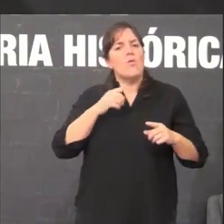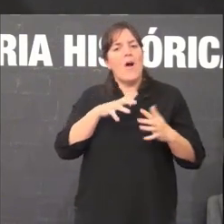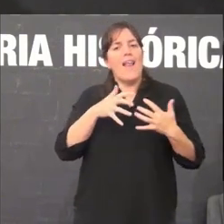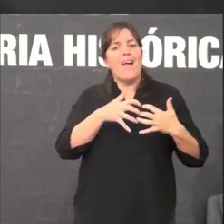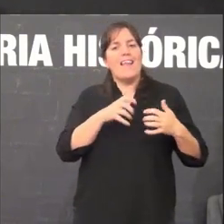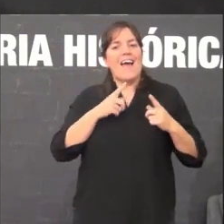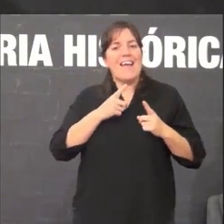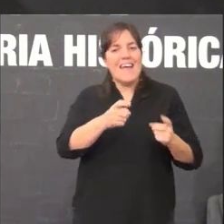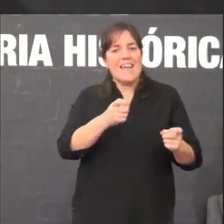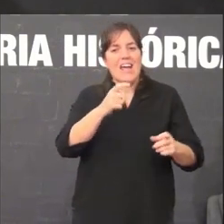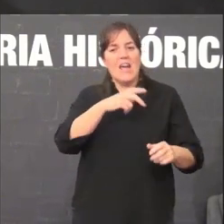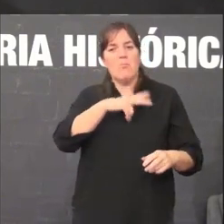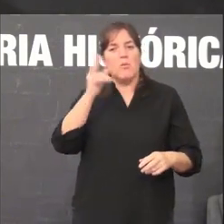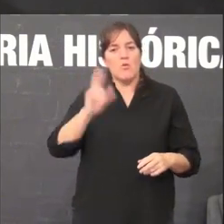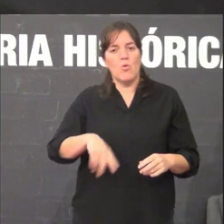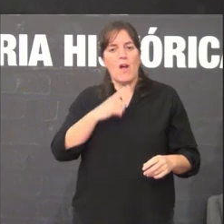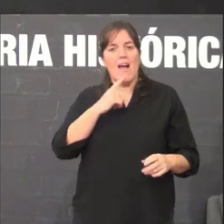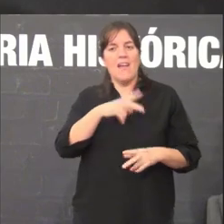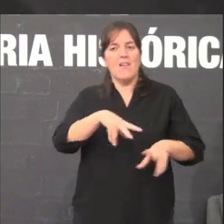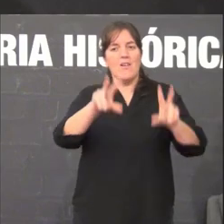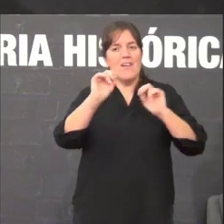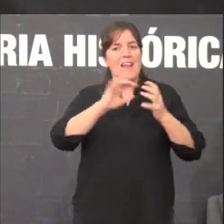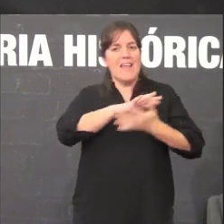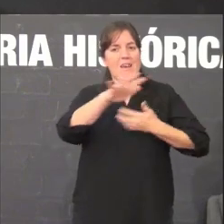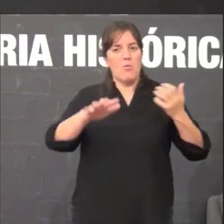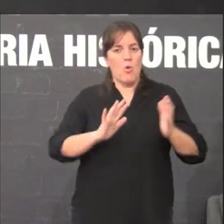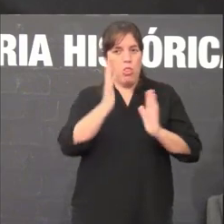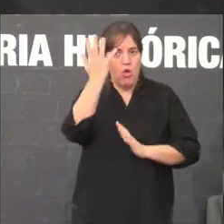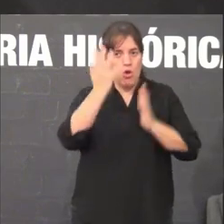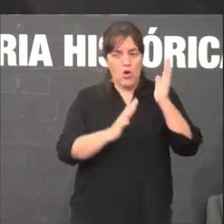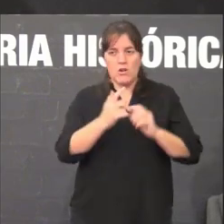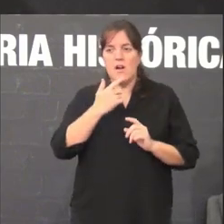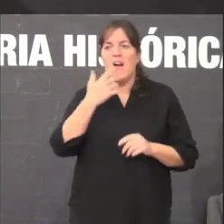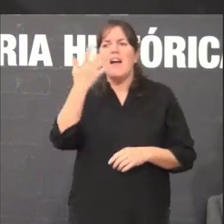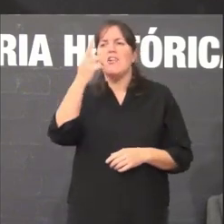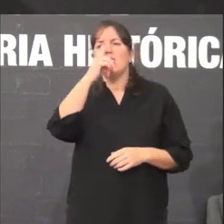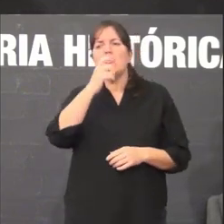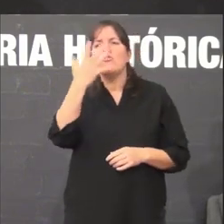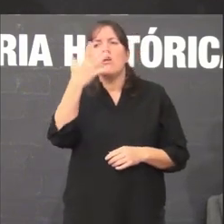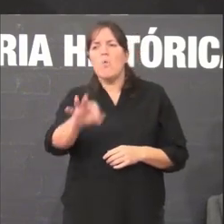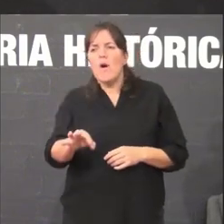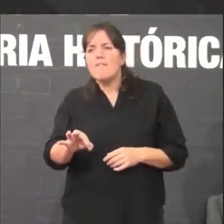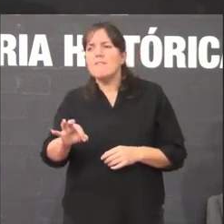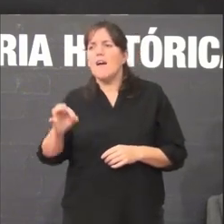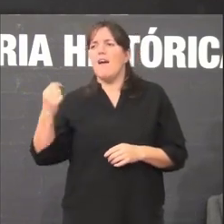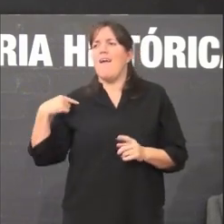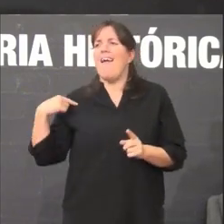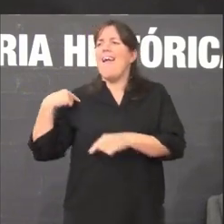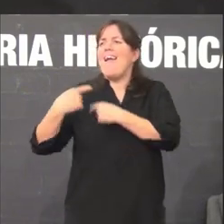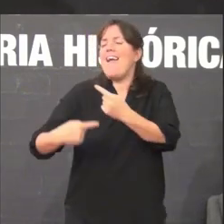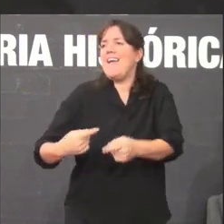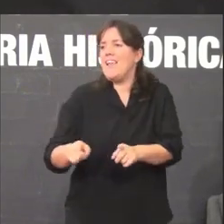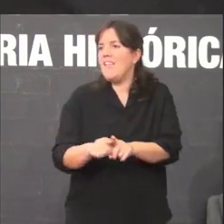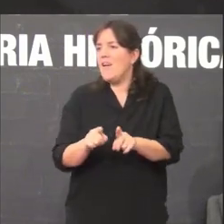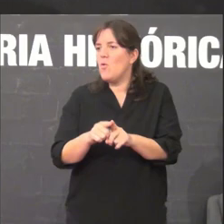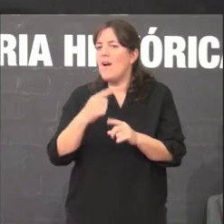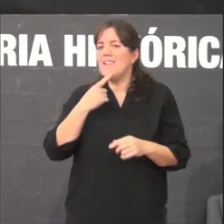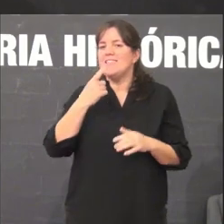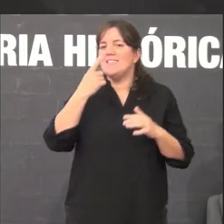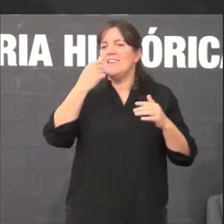verdade, estava a evoluir bastante desde os anos 50. É verdade que entre